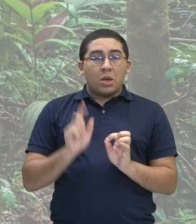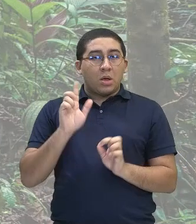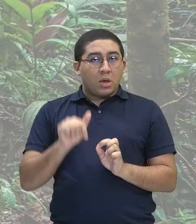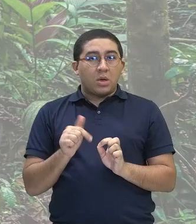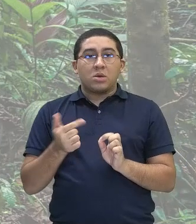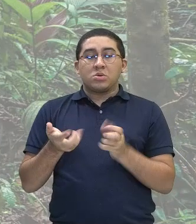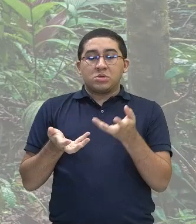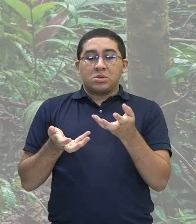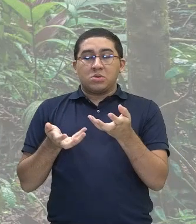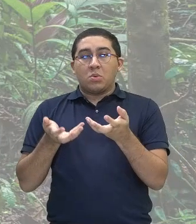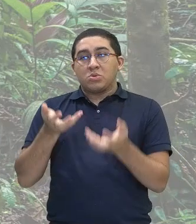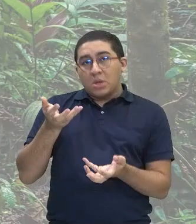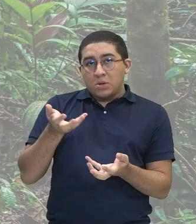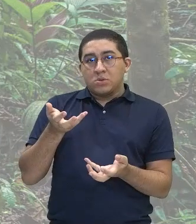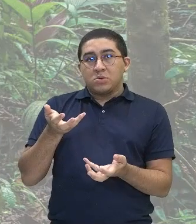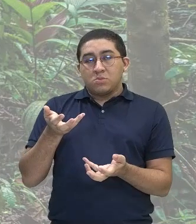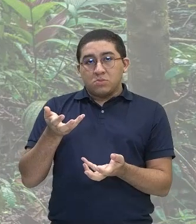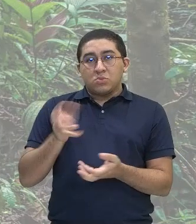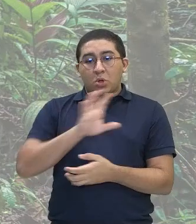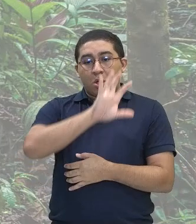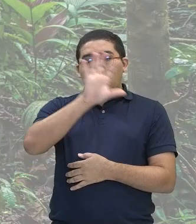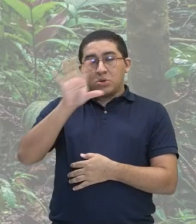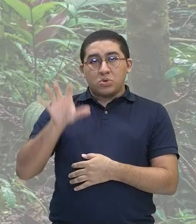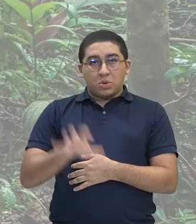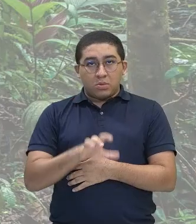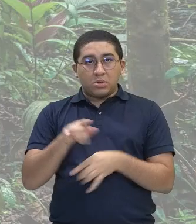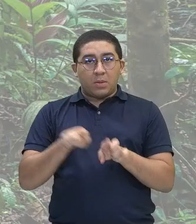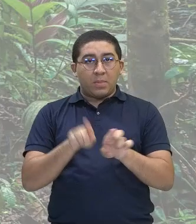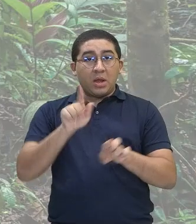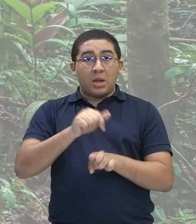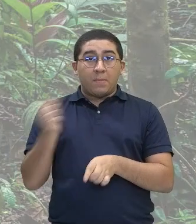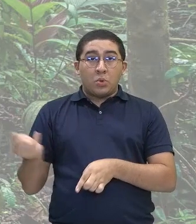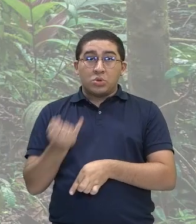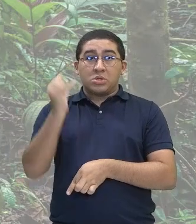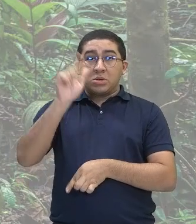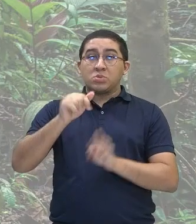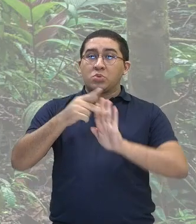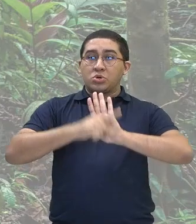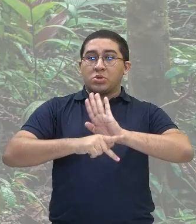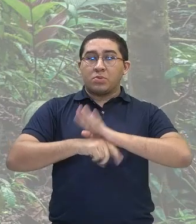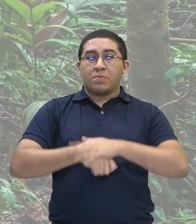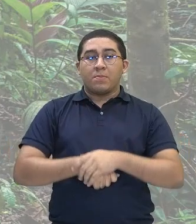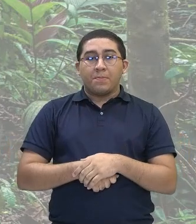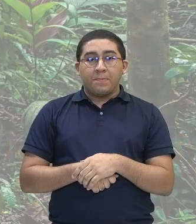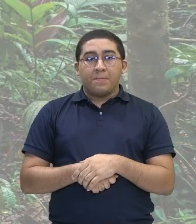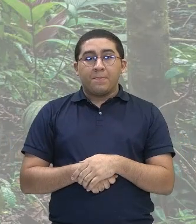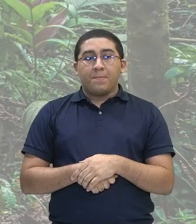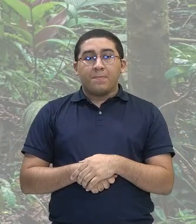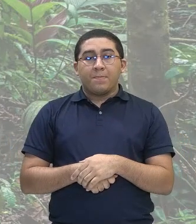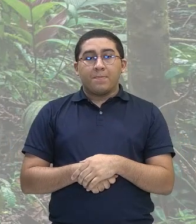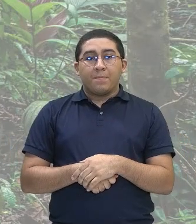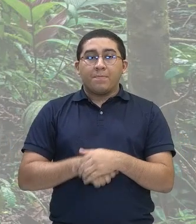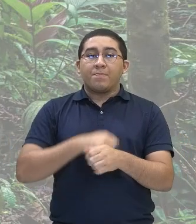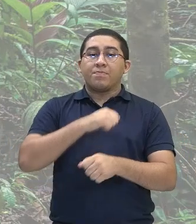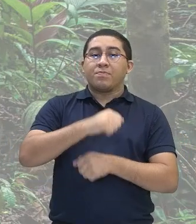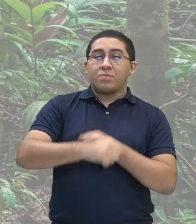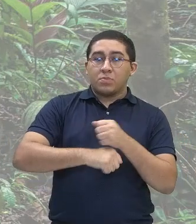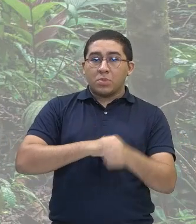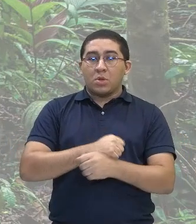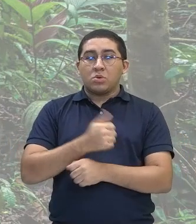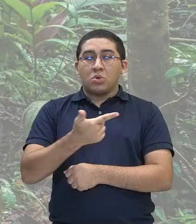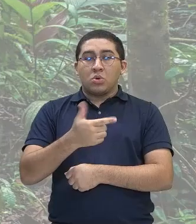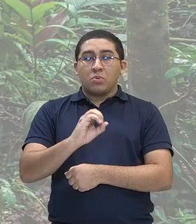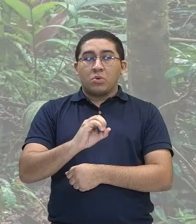desigualdades regionais, a importância do Plano Amazônia Sustentável. Em 2023